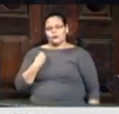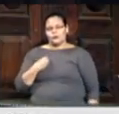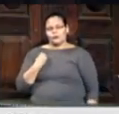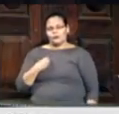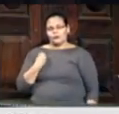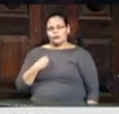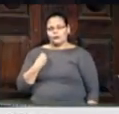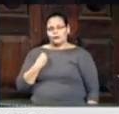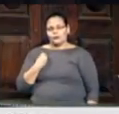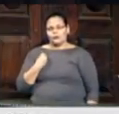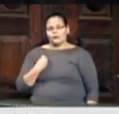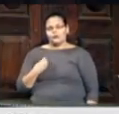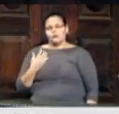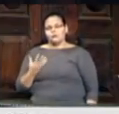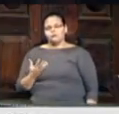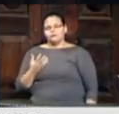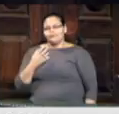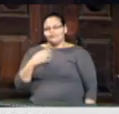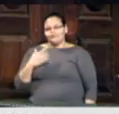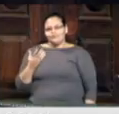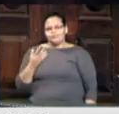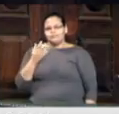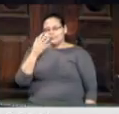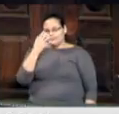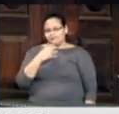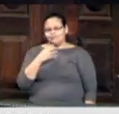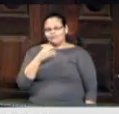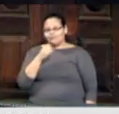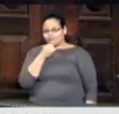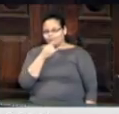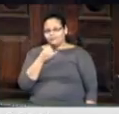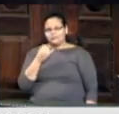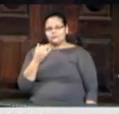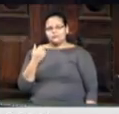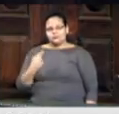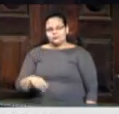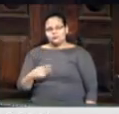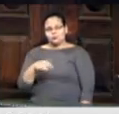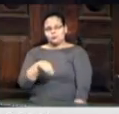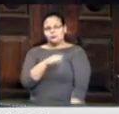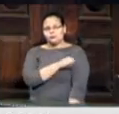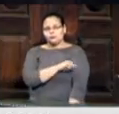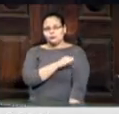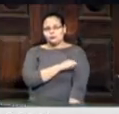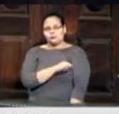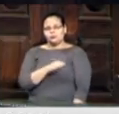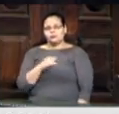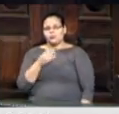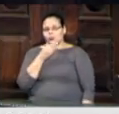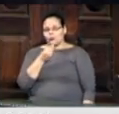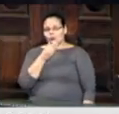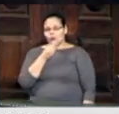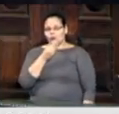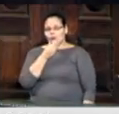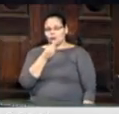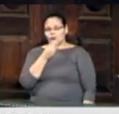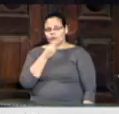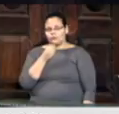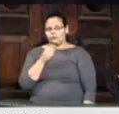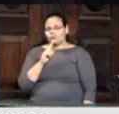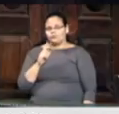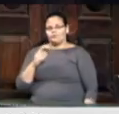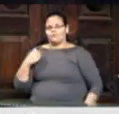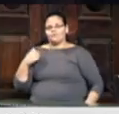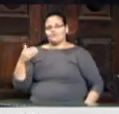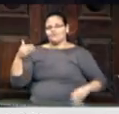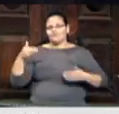intensa, trágica, dramática, muitas vezes, do carioca. Dos homens que não chegam. Não